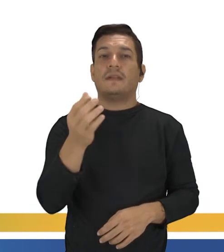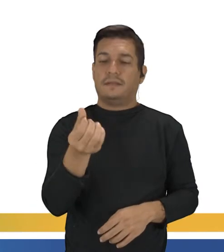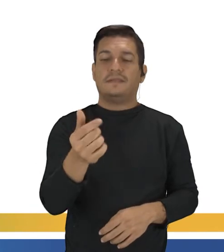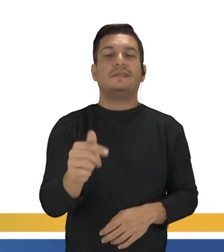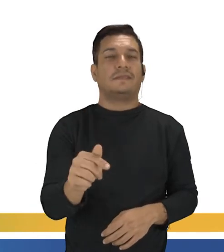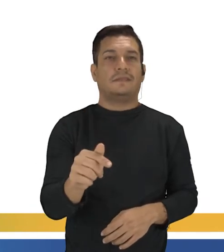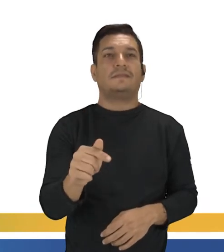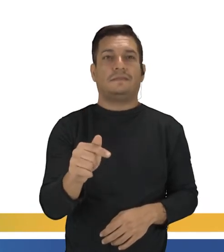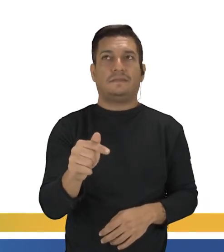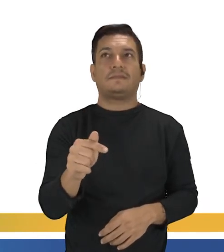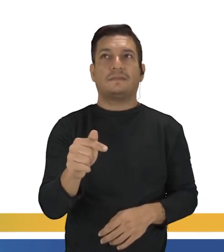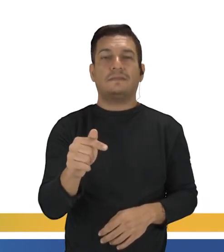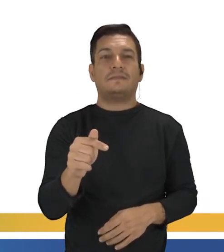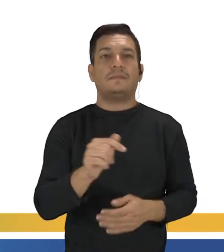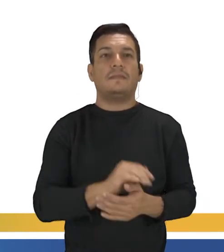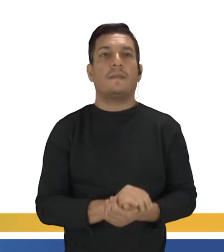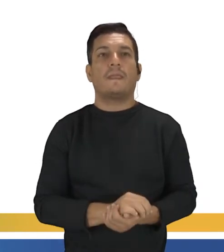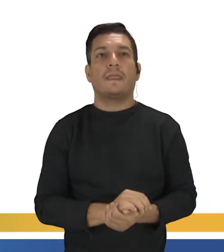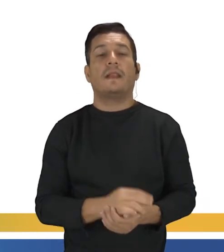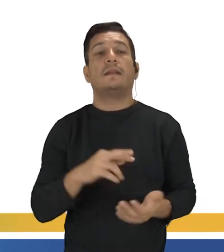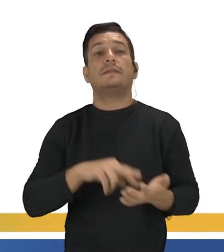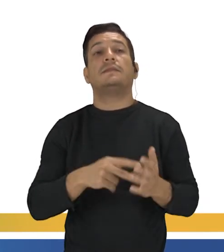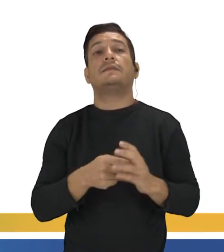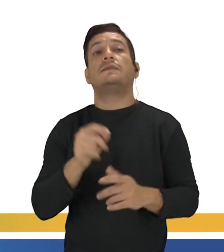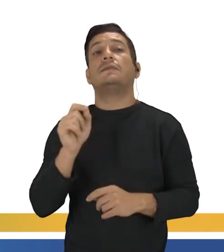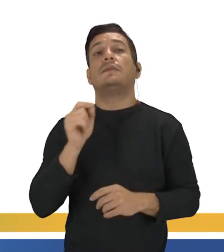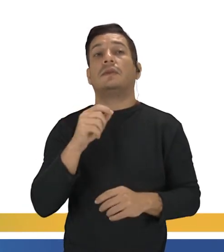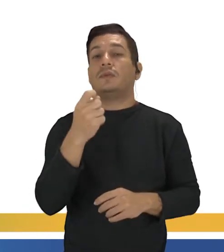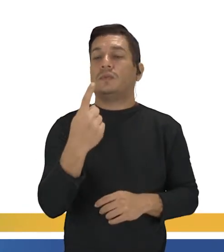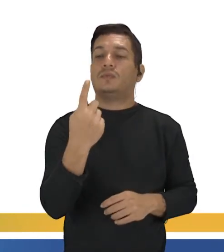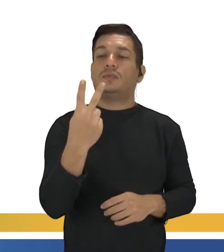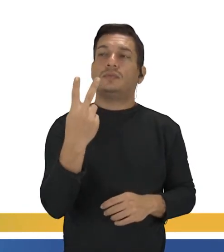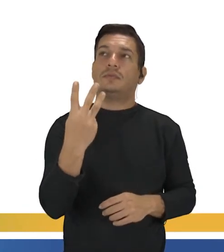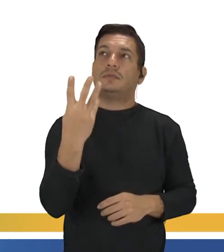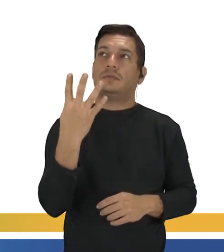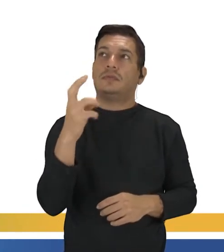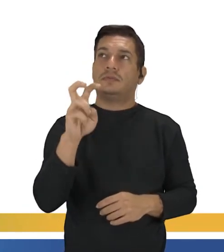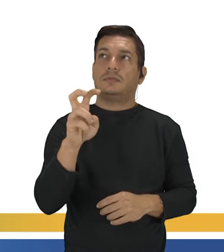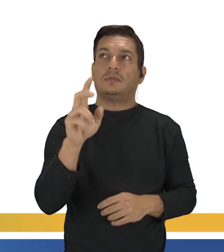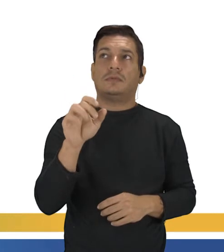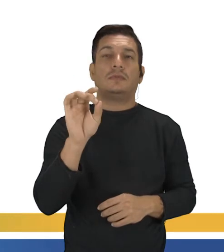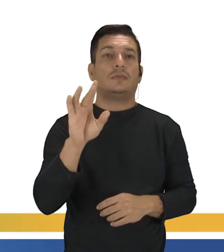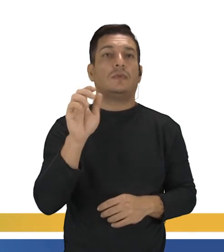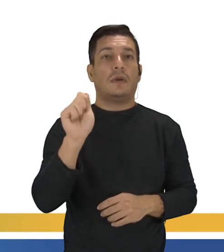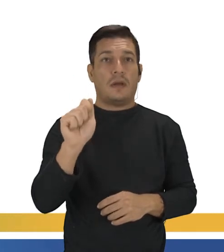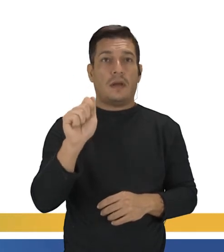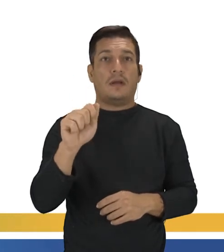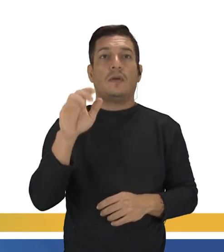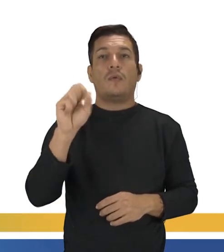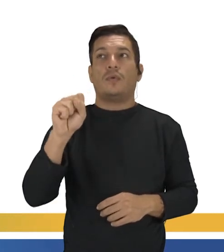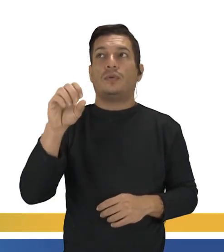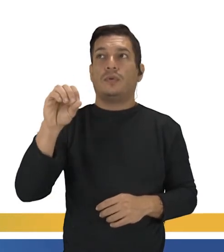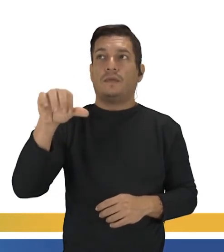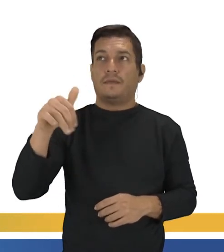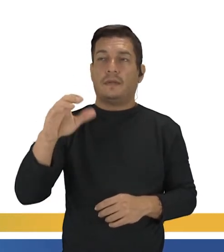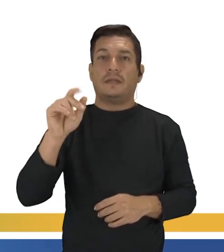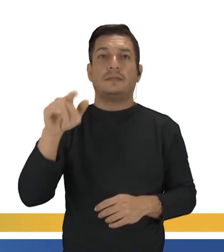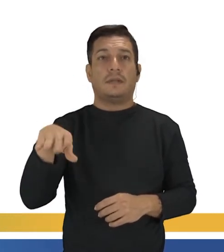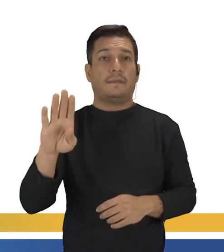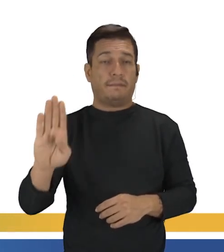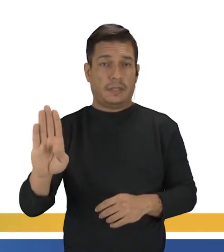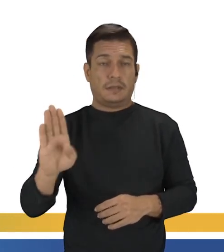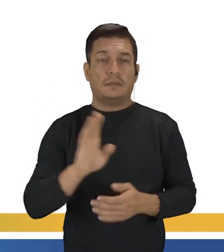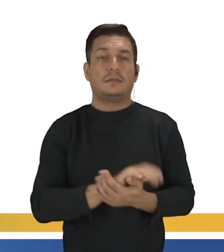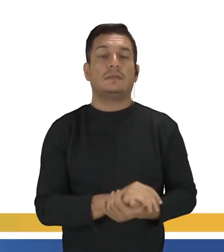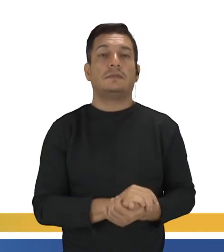Exatamente, ó, 6 e 7. Isso quer dizer que 1, 2, 3, 4, 5 são apenas de A. 8, 9 e 10 são apenas